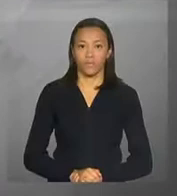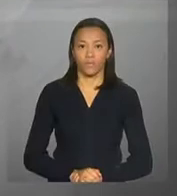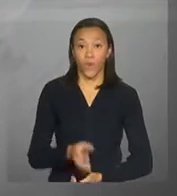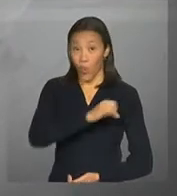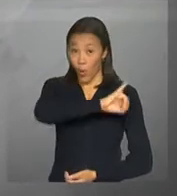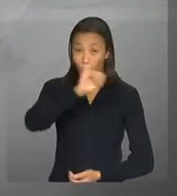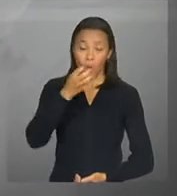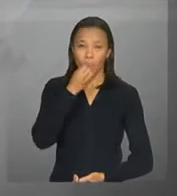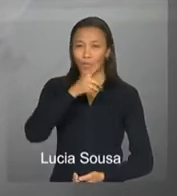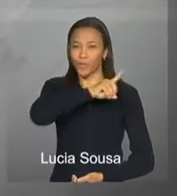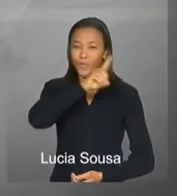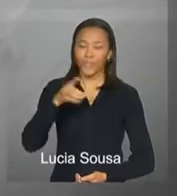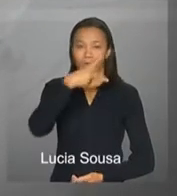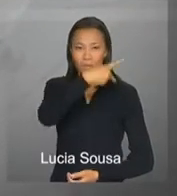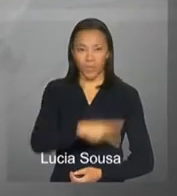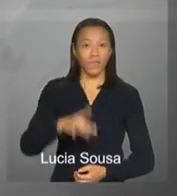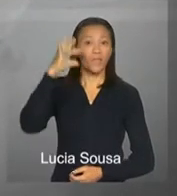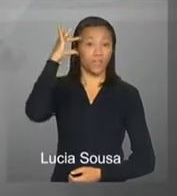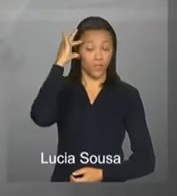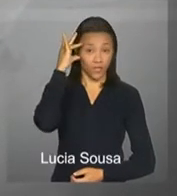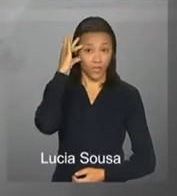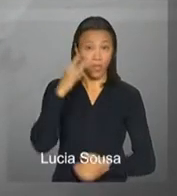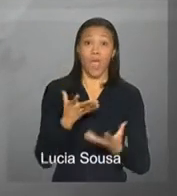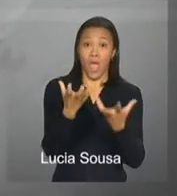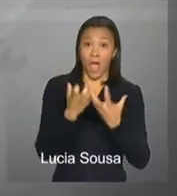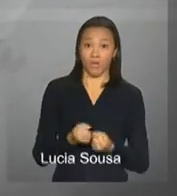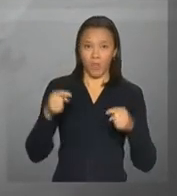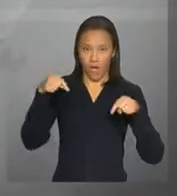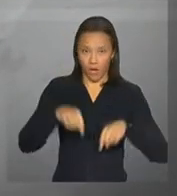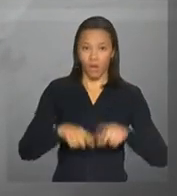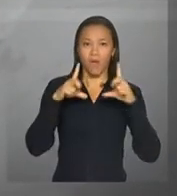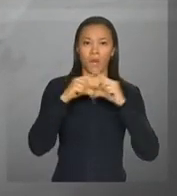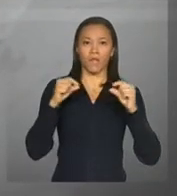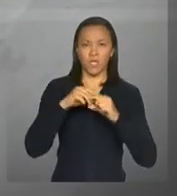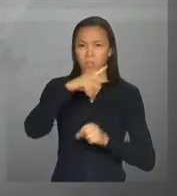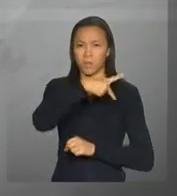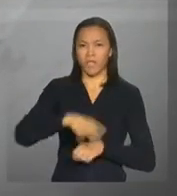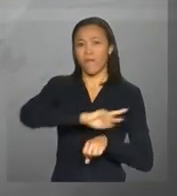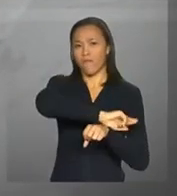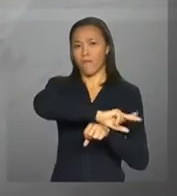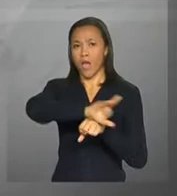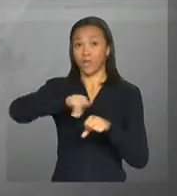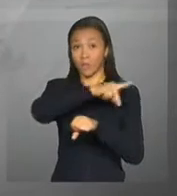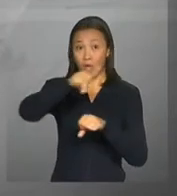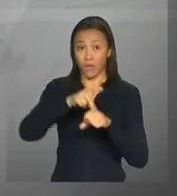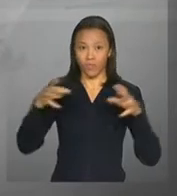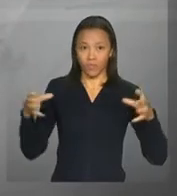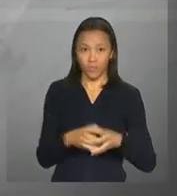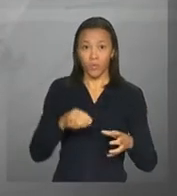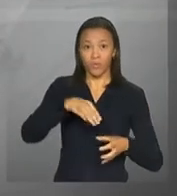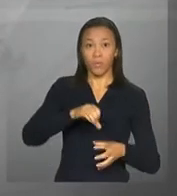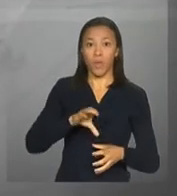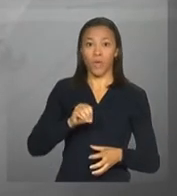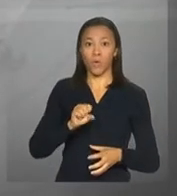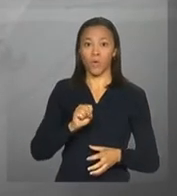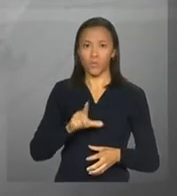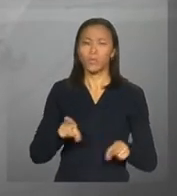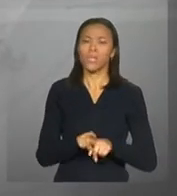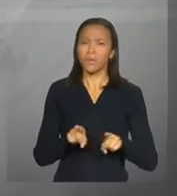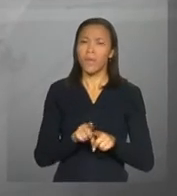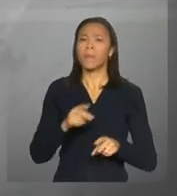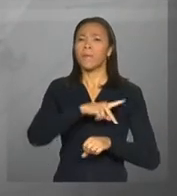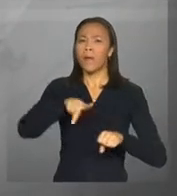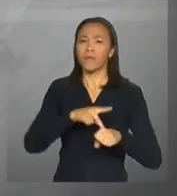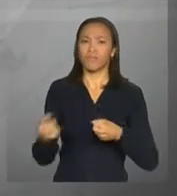Olá, bom dia. A presidenta Dilma Rousseff recebe hoje em Brasília os presidentes dos países do Mercosul e países